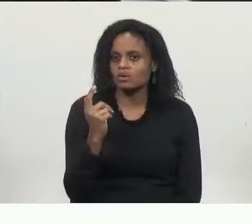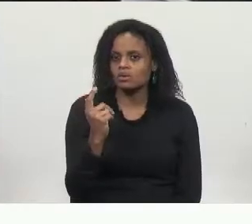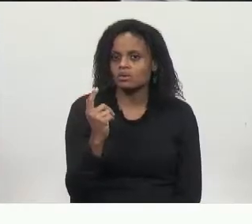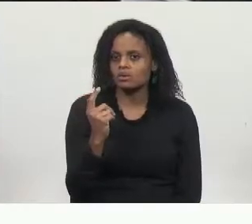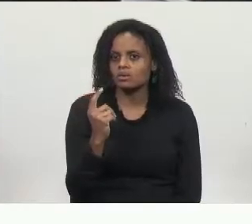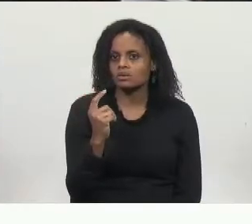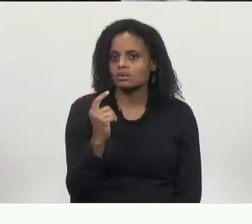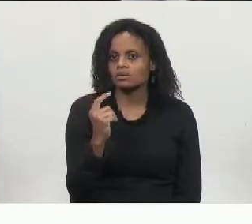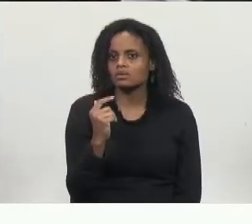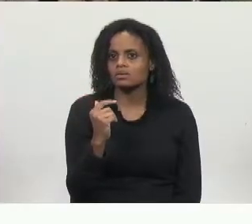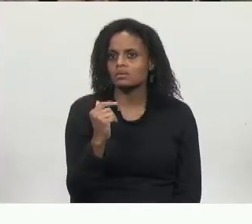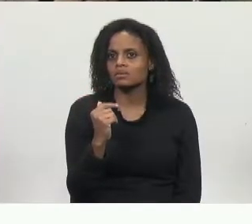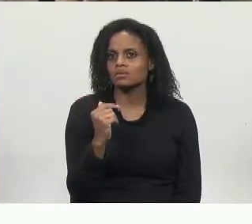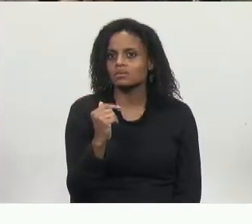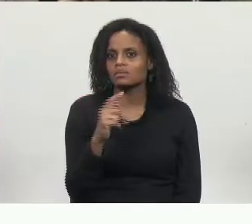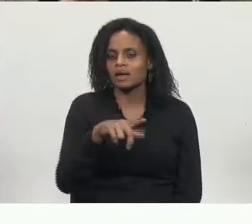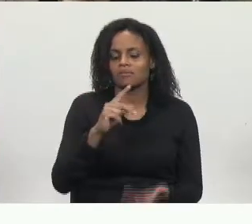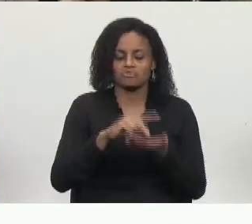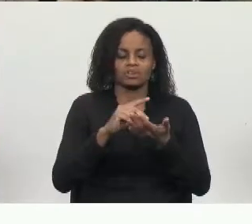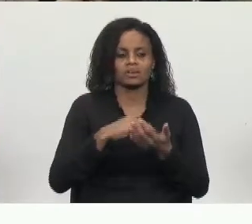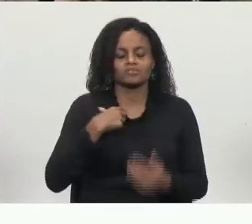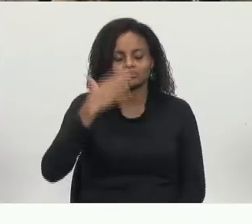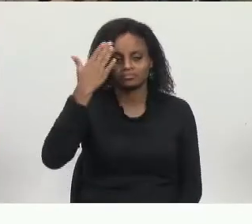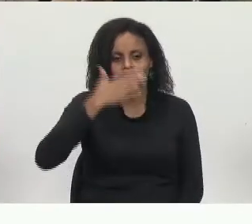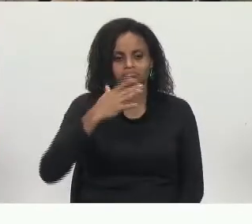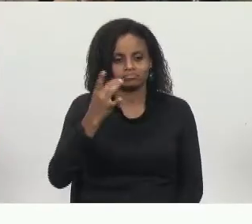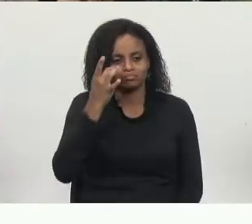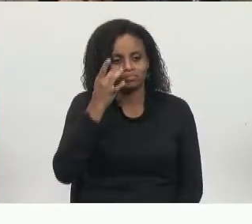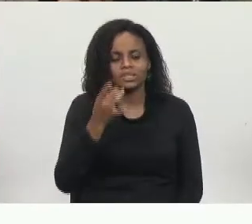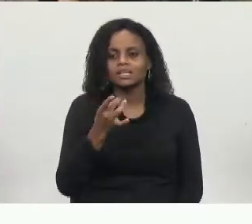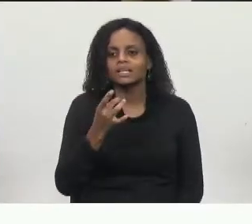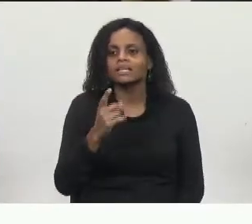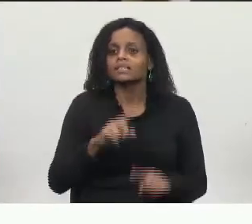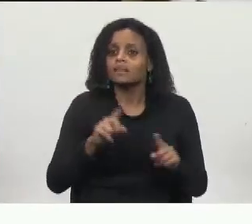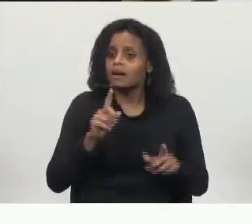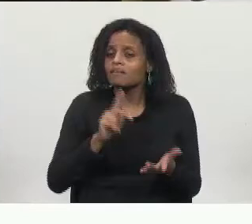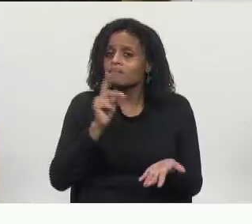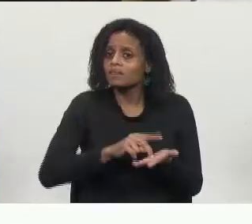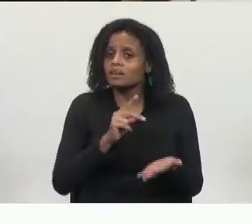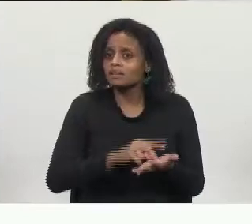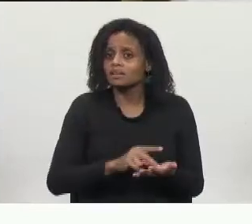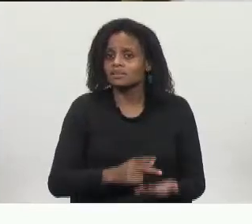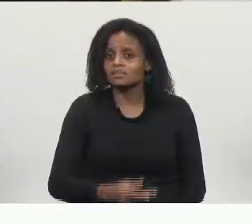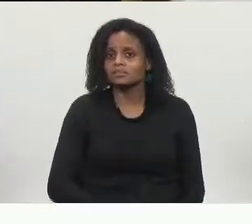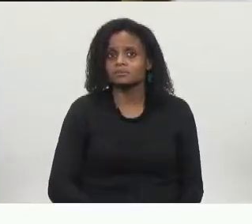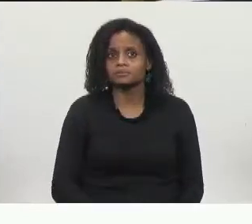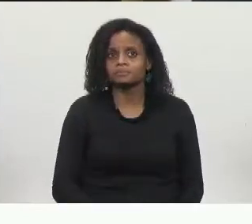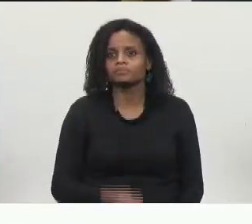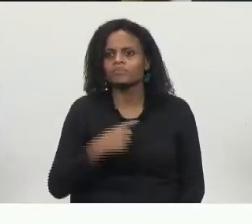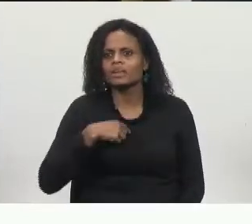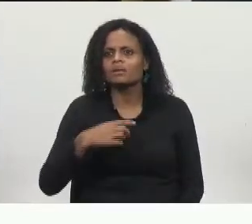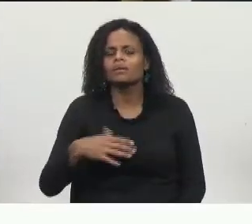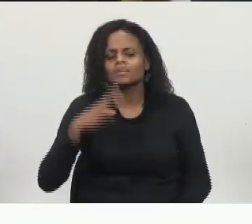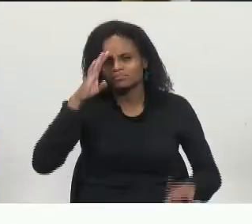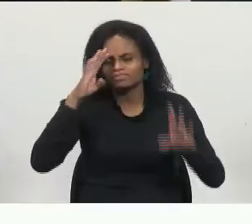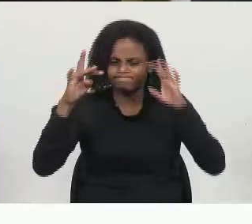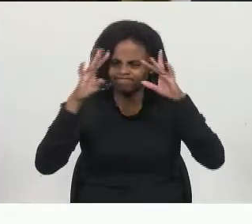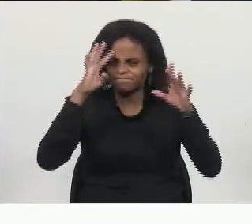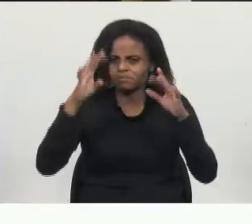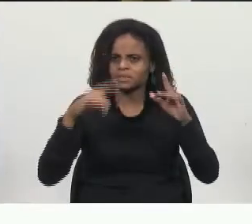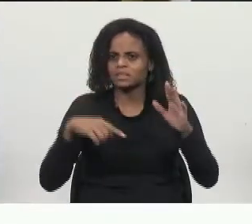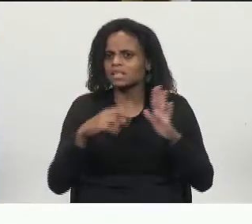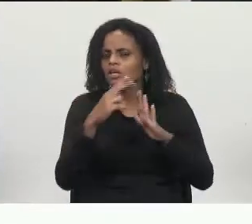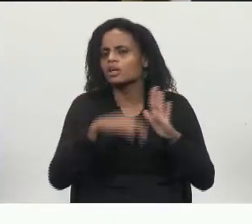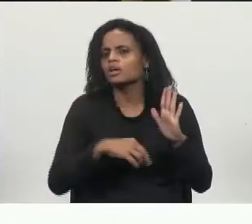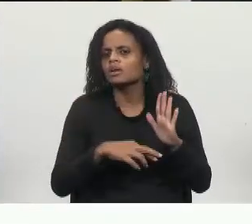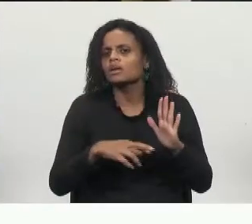sou prova disso. Então automaticamente é uma realidade. Então tem que se ver isso aí agora, tem que se repensar isso aqui, porque é